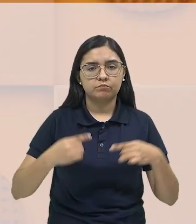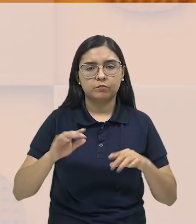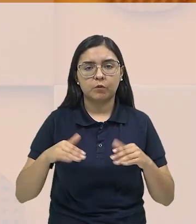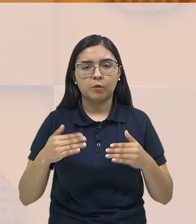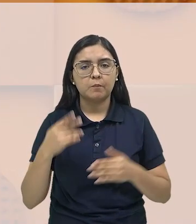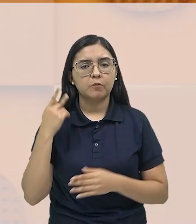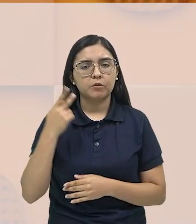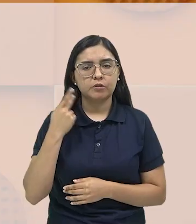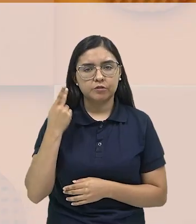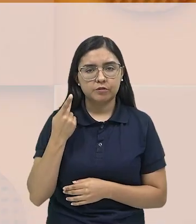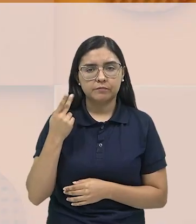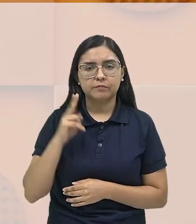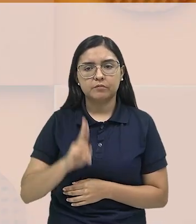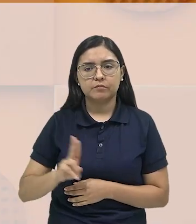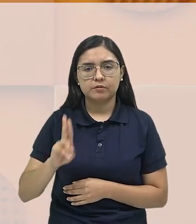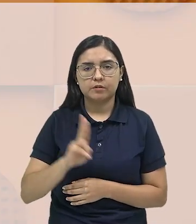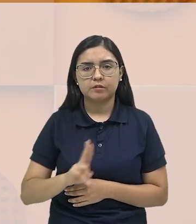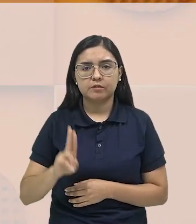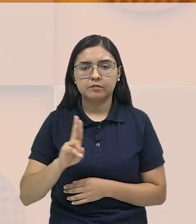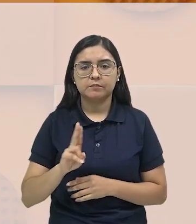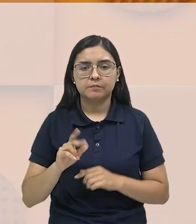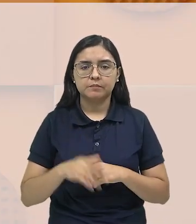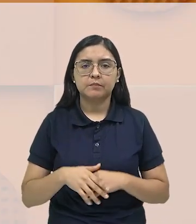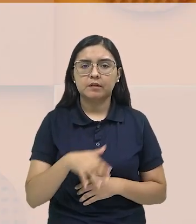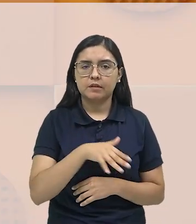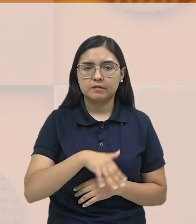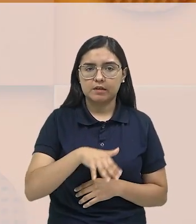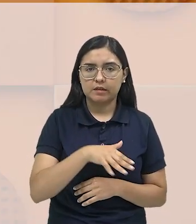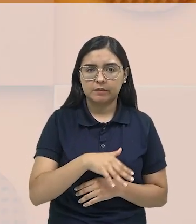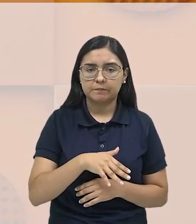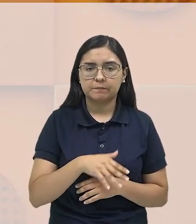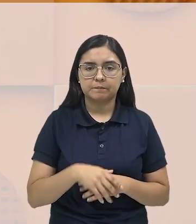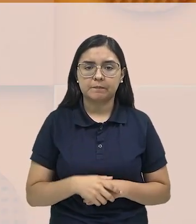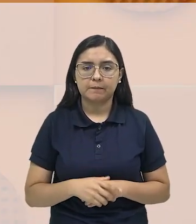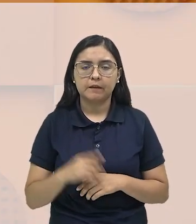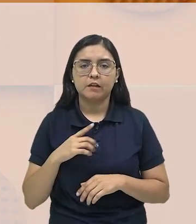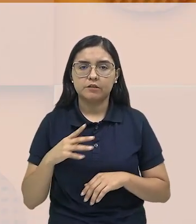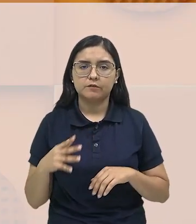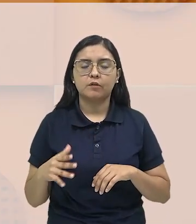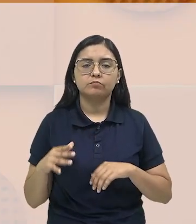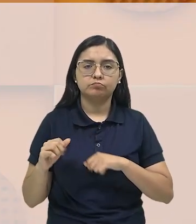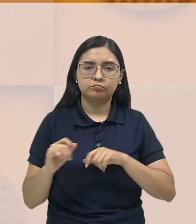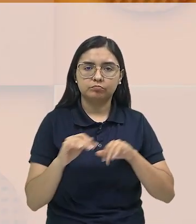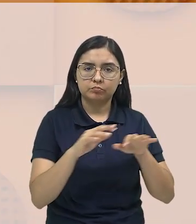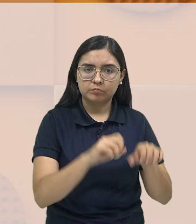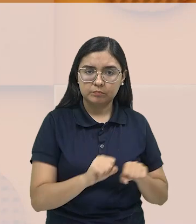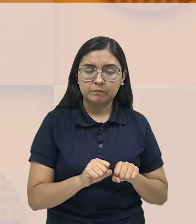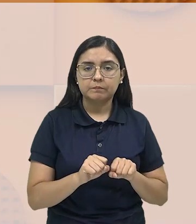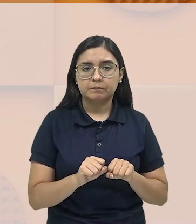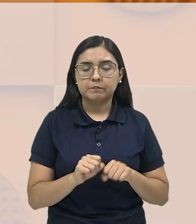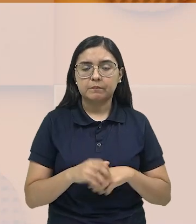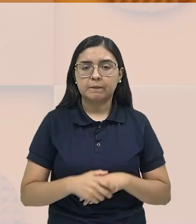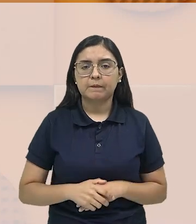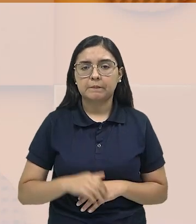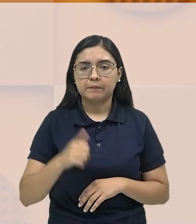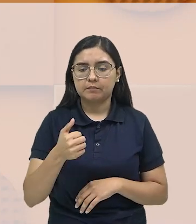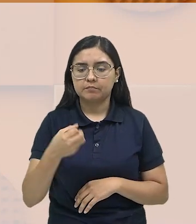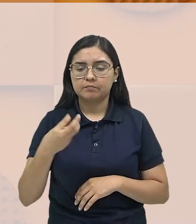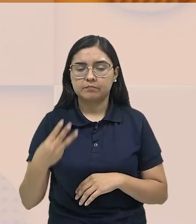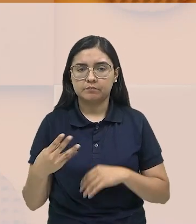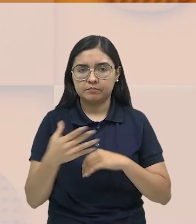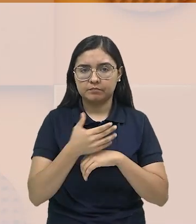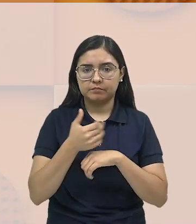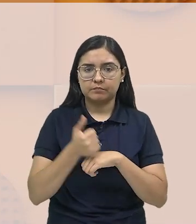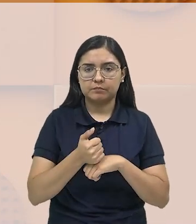que vai ser levada, né, para esse território, né, que será conquistado ali pelas 13 colônias